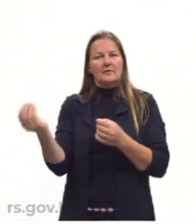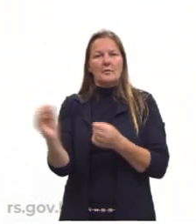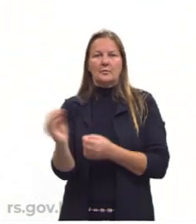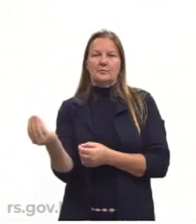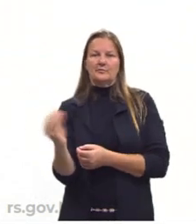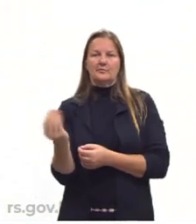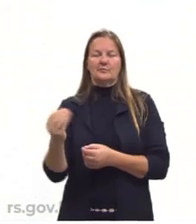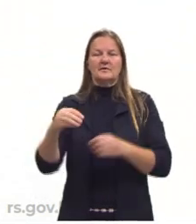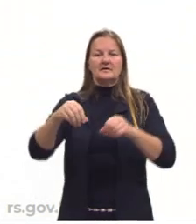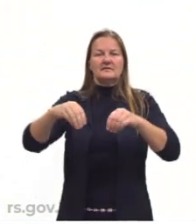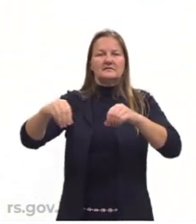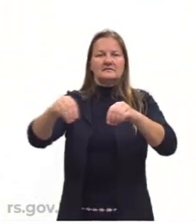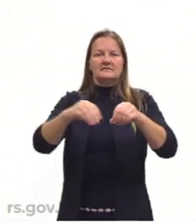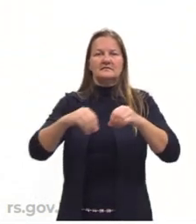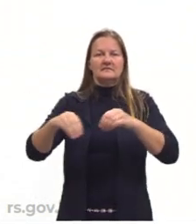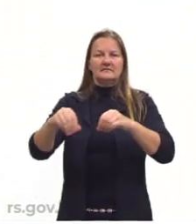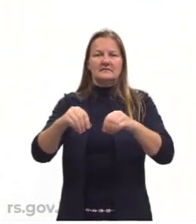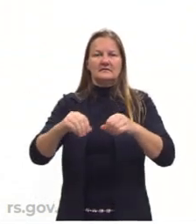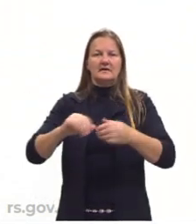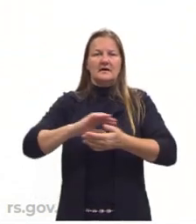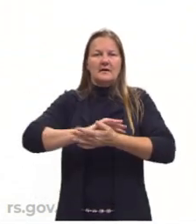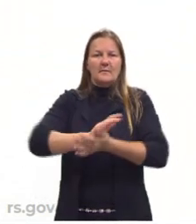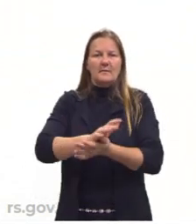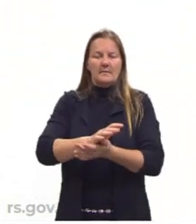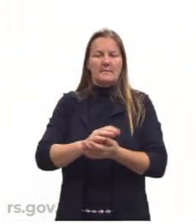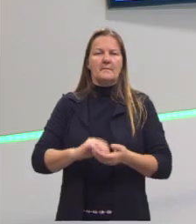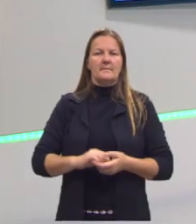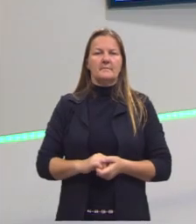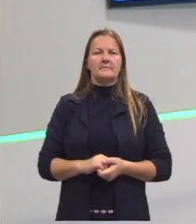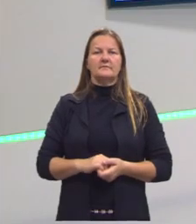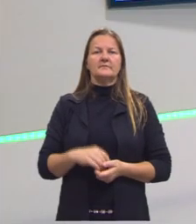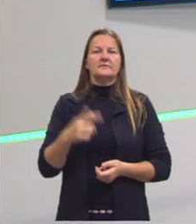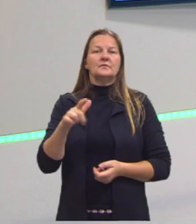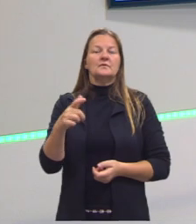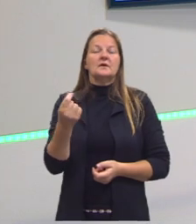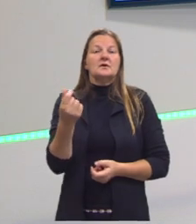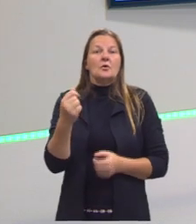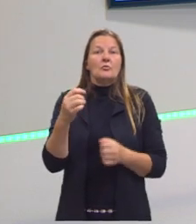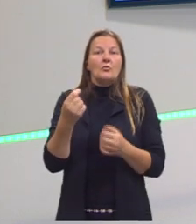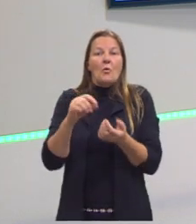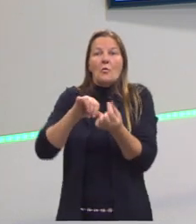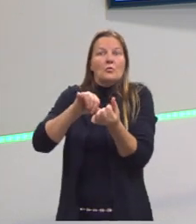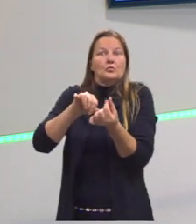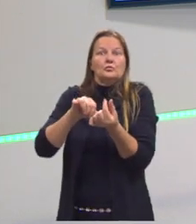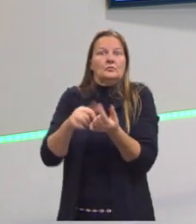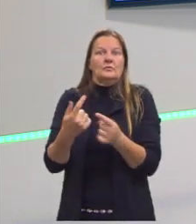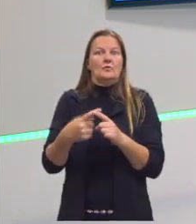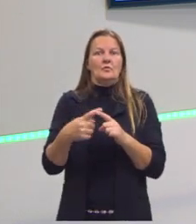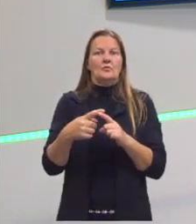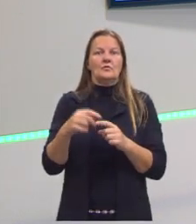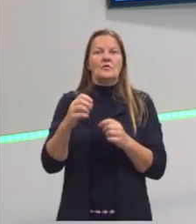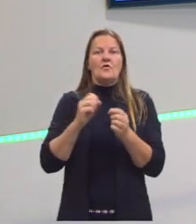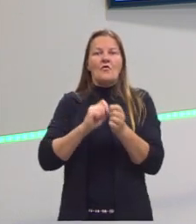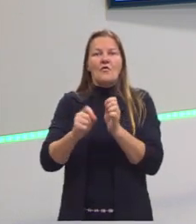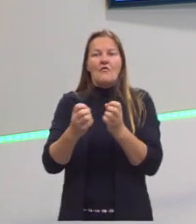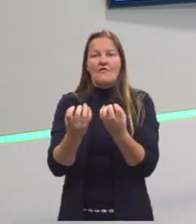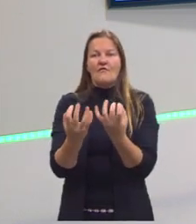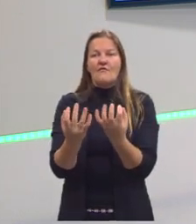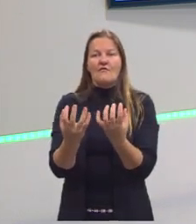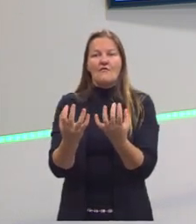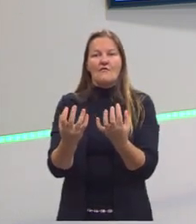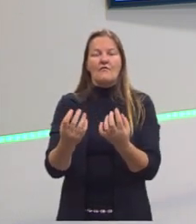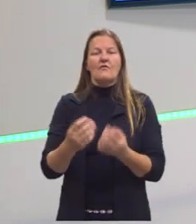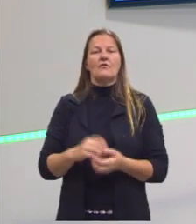E por que tu não tem quase Neva dinheiro tu não tem né capital para poder investir então tu usa esse fogo aí né